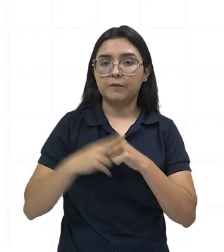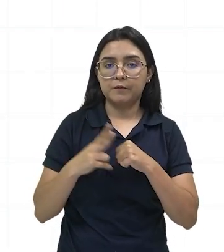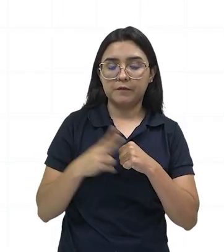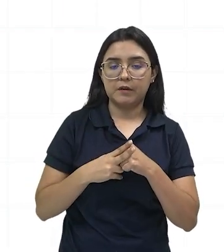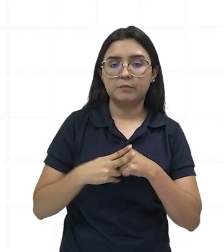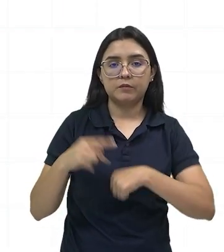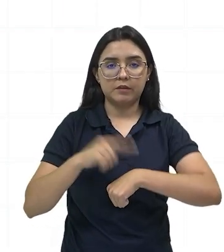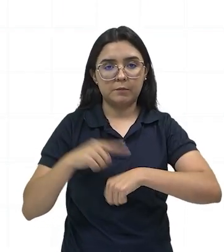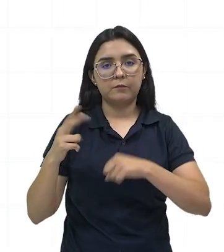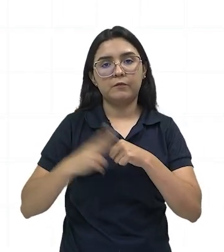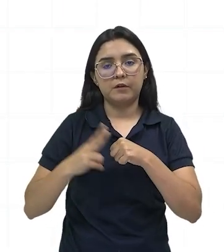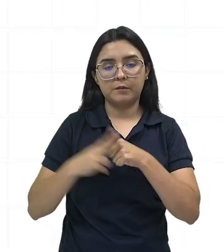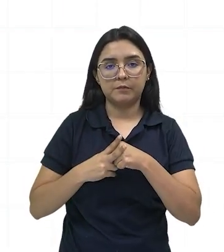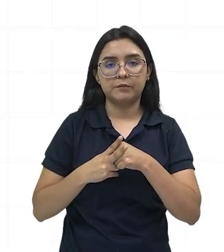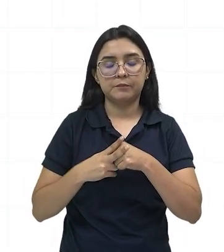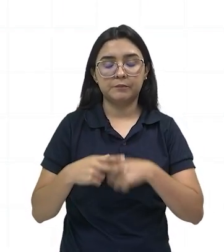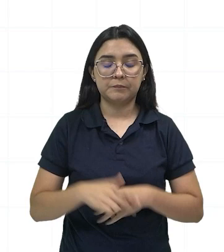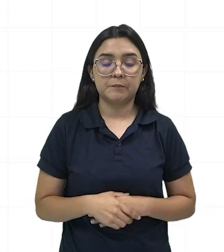existem